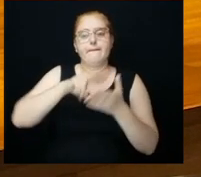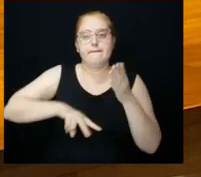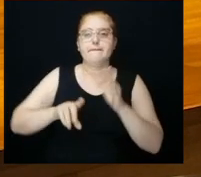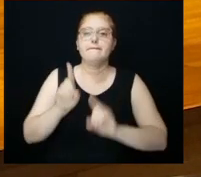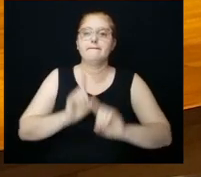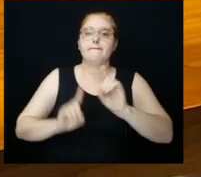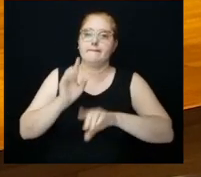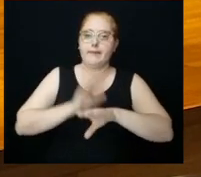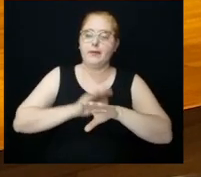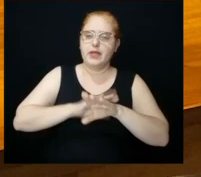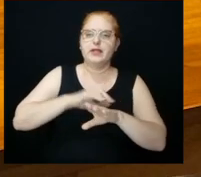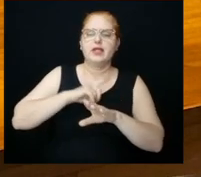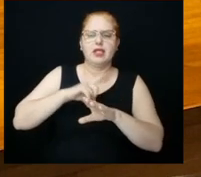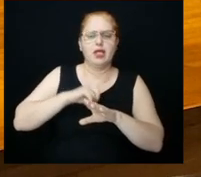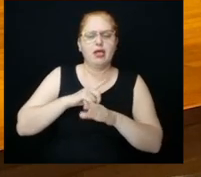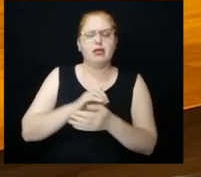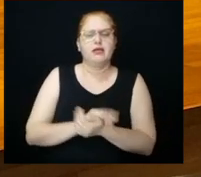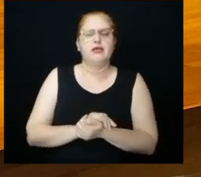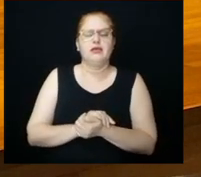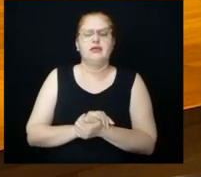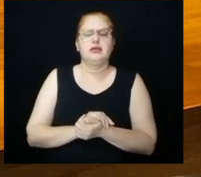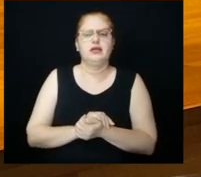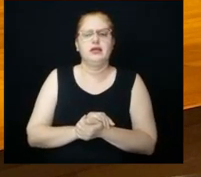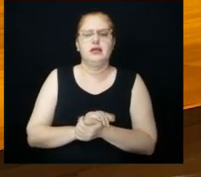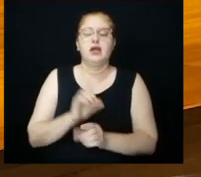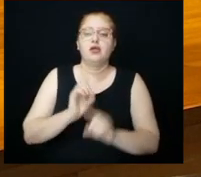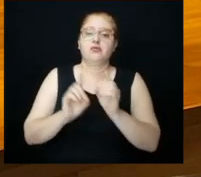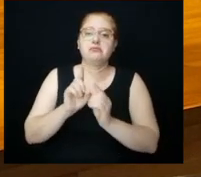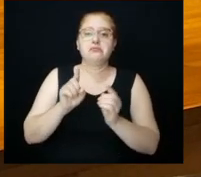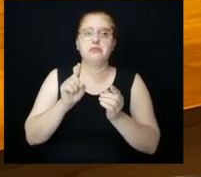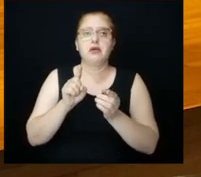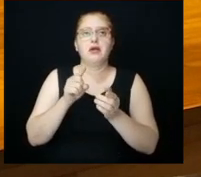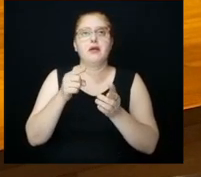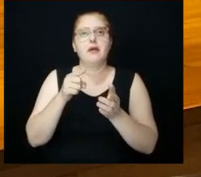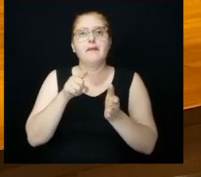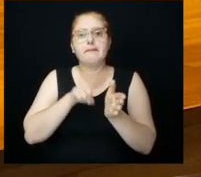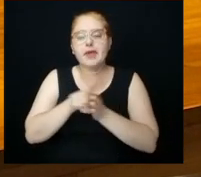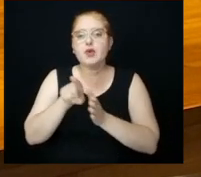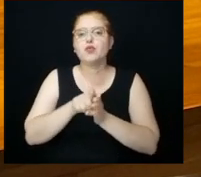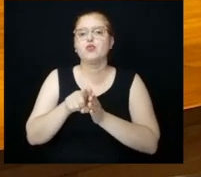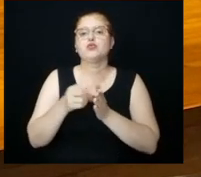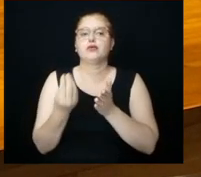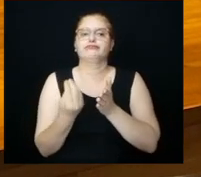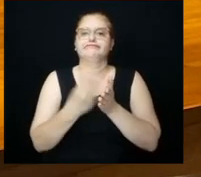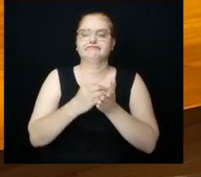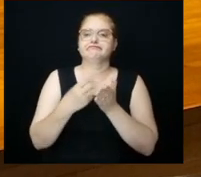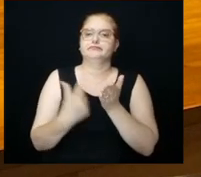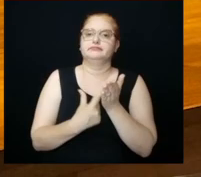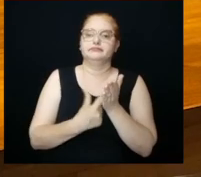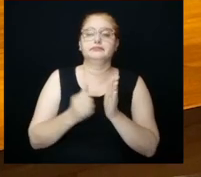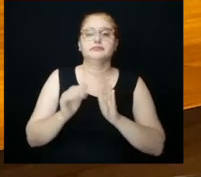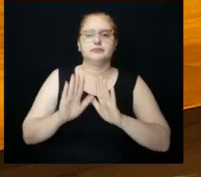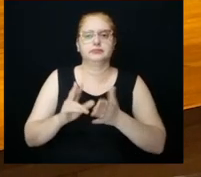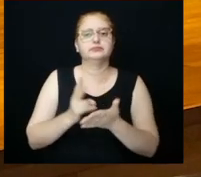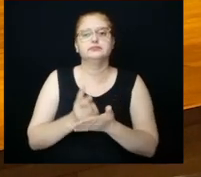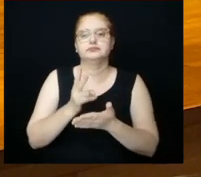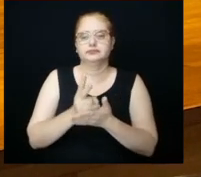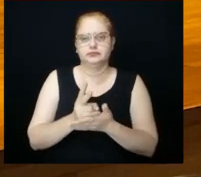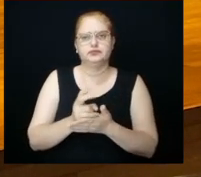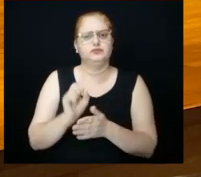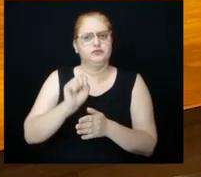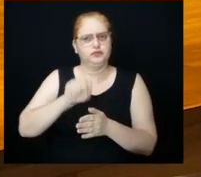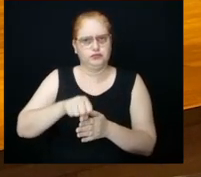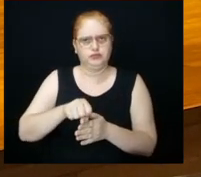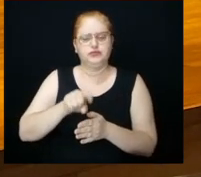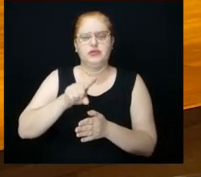alguns momentos, alguns questionamentos em função do que ela coloca, né? Mas ela continua se